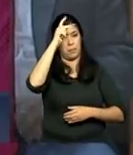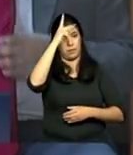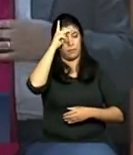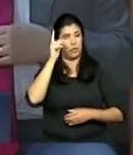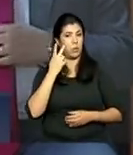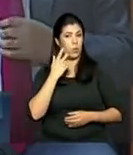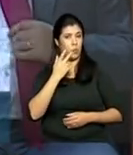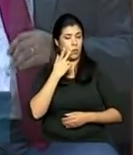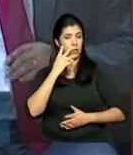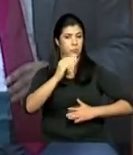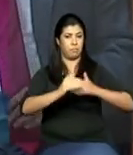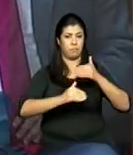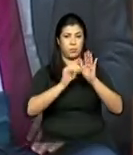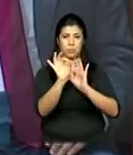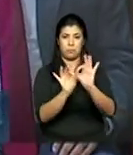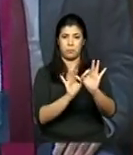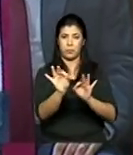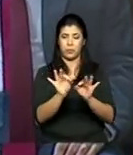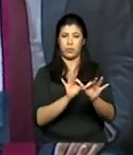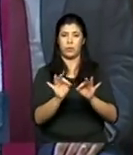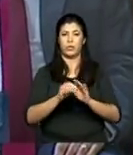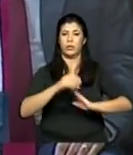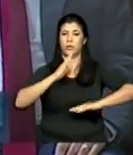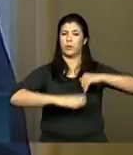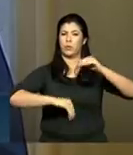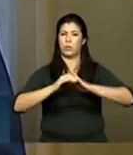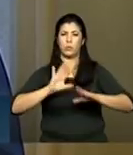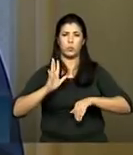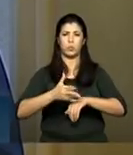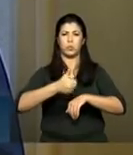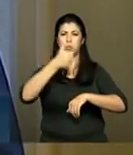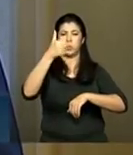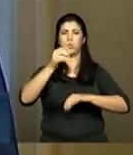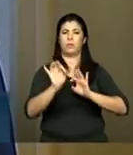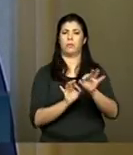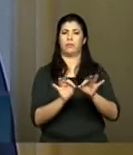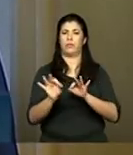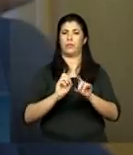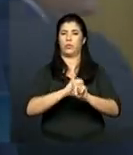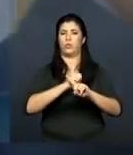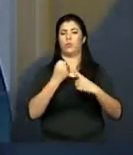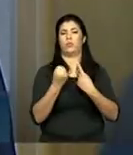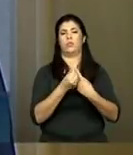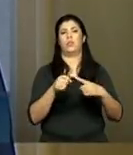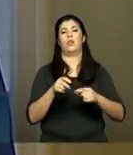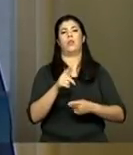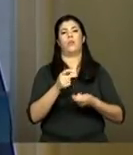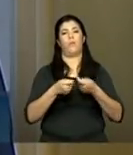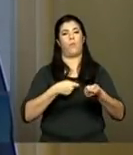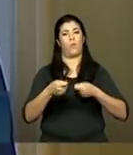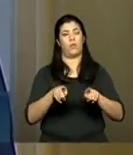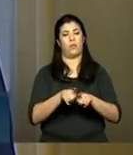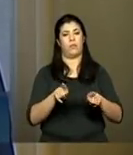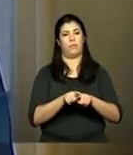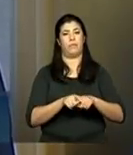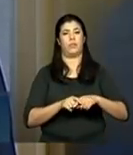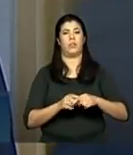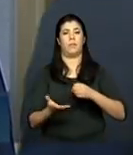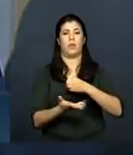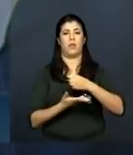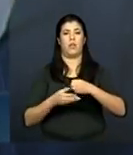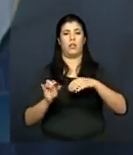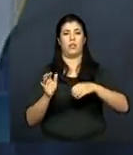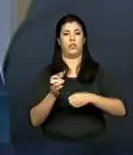Cid desenvolveu planos de ações inédito, como projetos nas áreas sociais, econômicas e de infraestrutura,